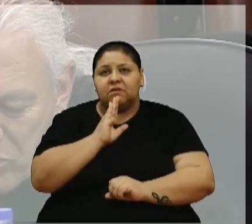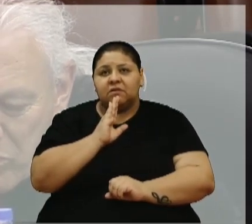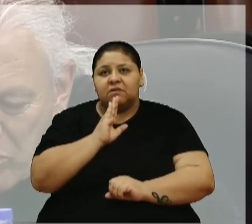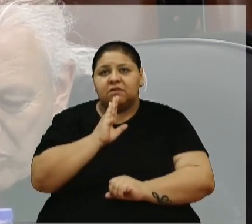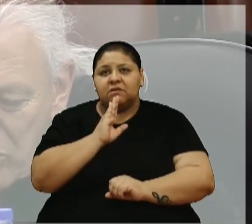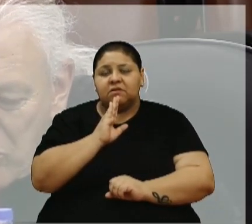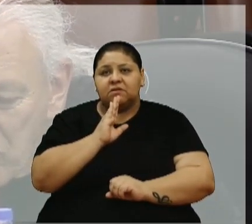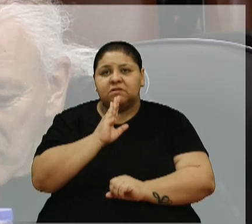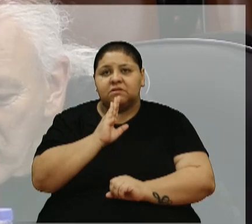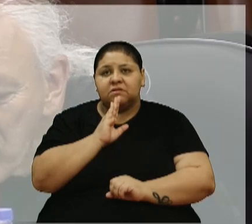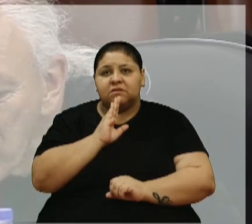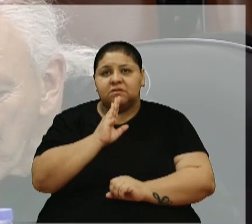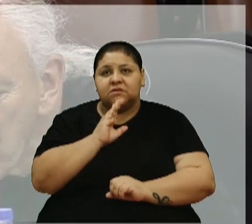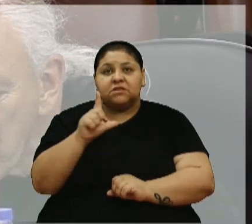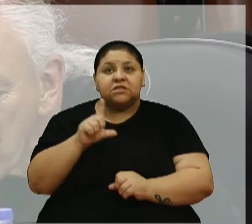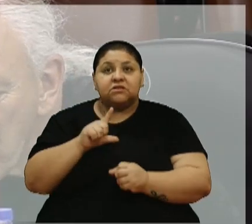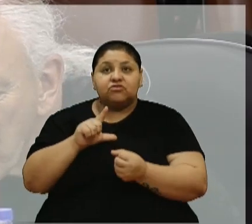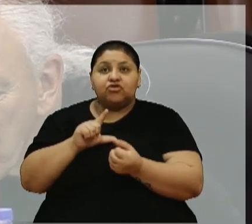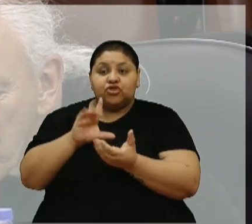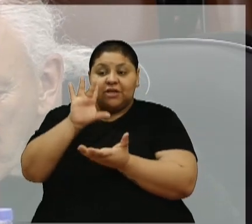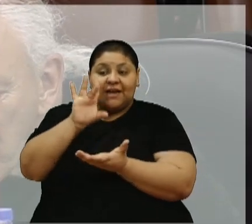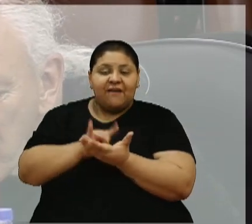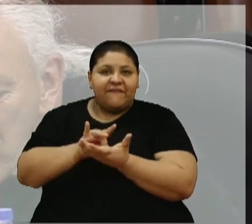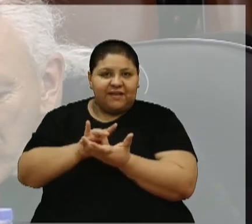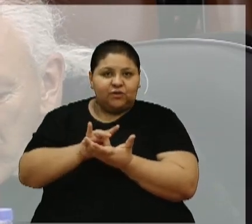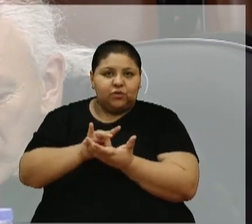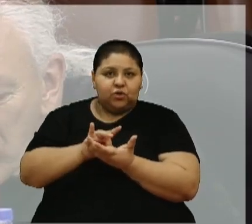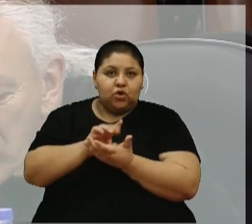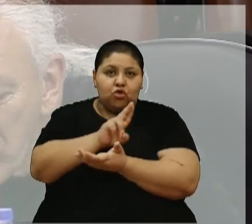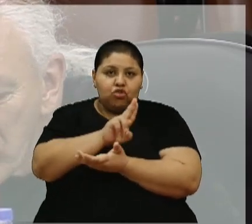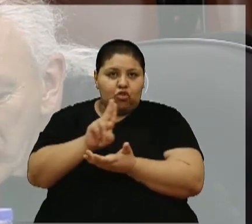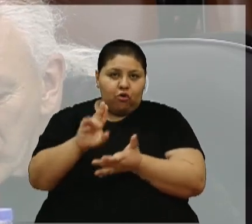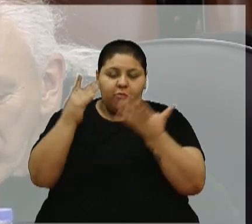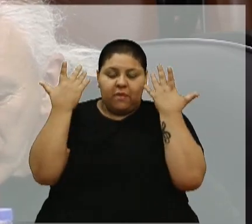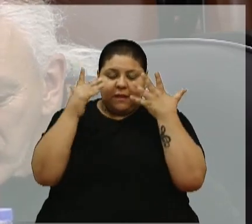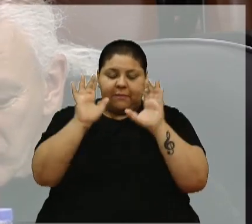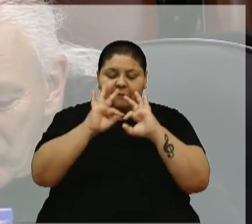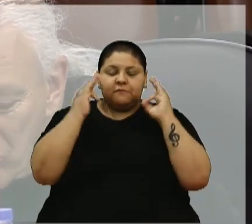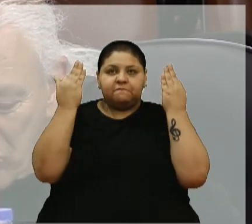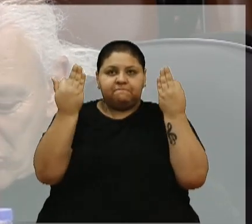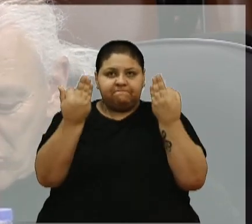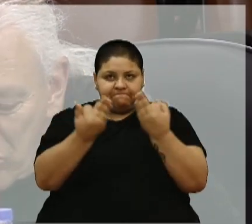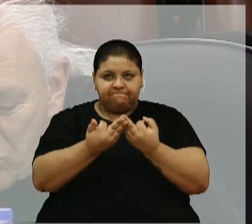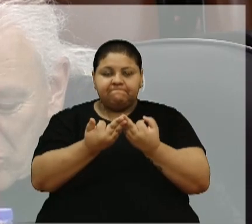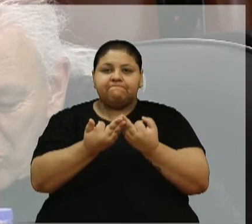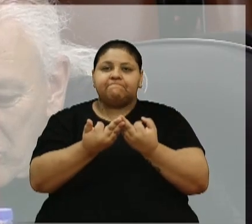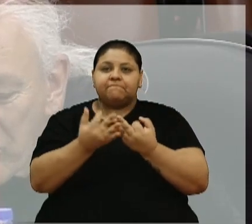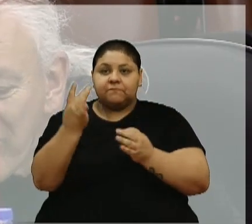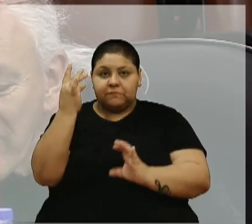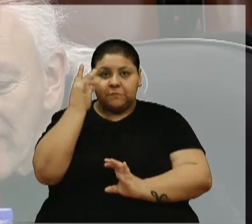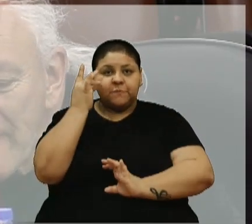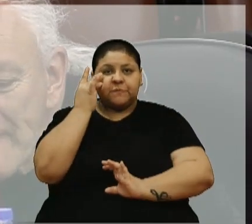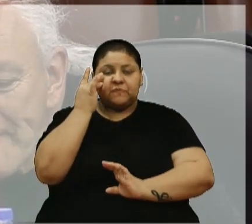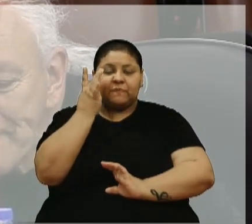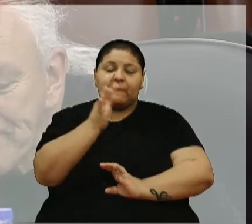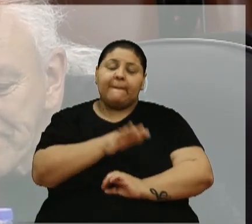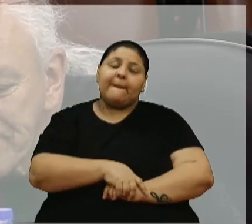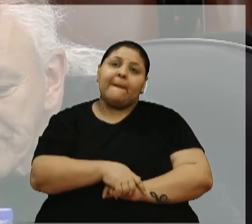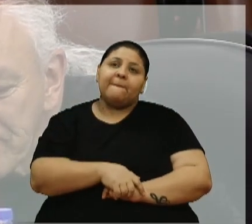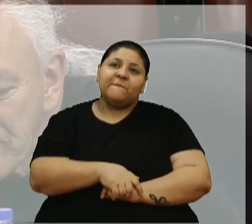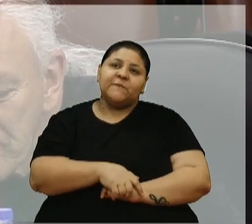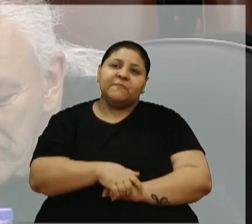mas não tinha gravado no mapa do município. Então, parabéns aos familiares, ao Nelson também aqui presente,